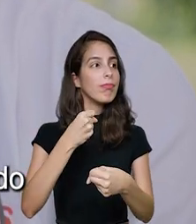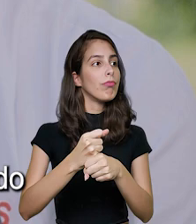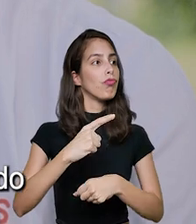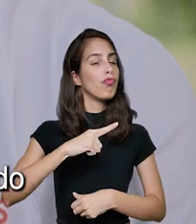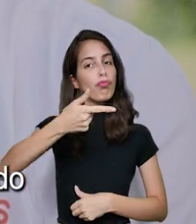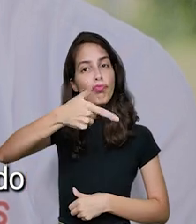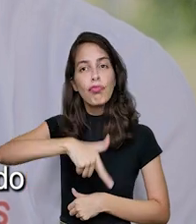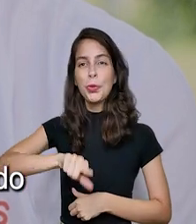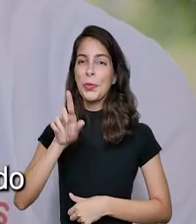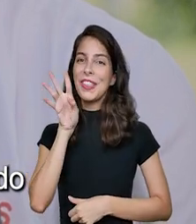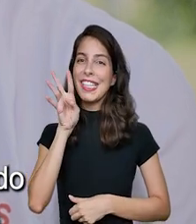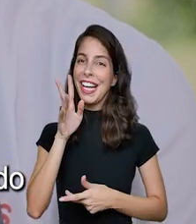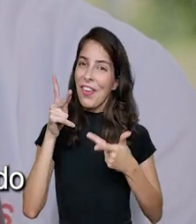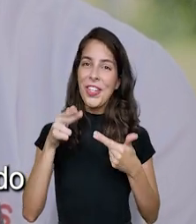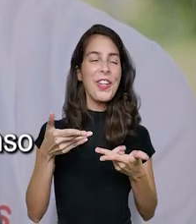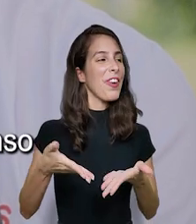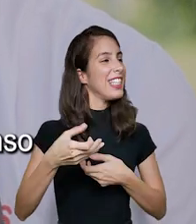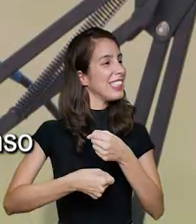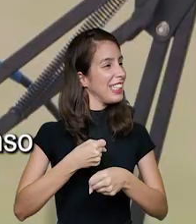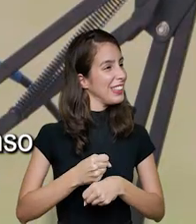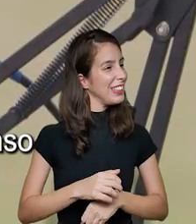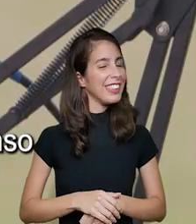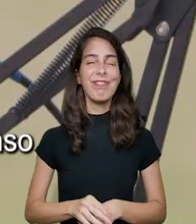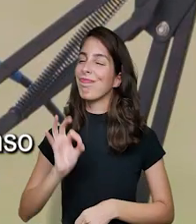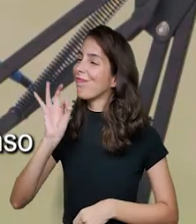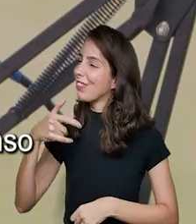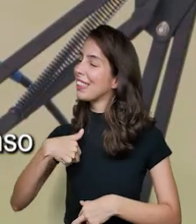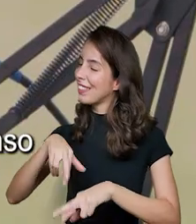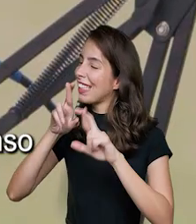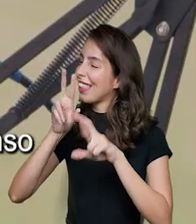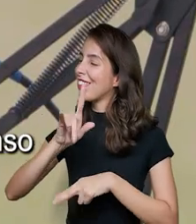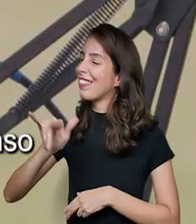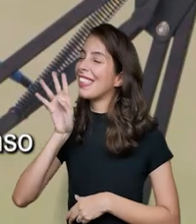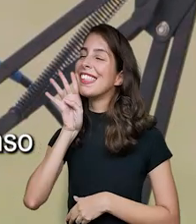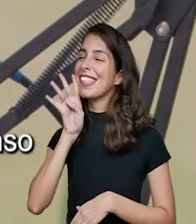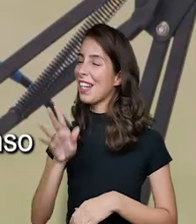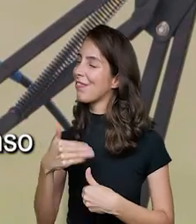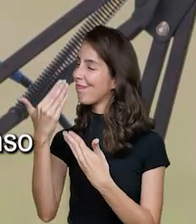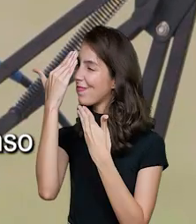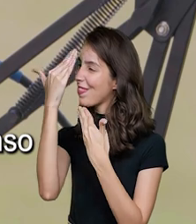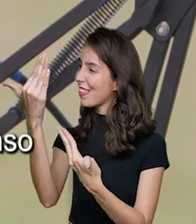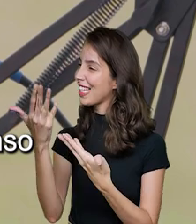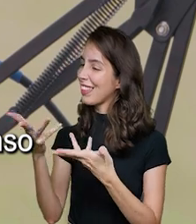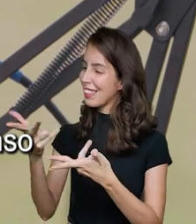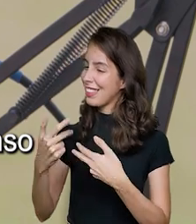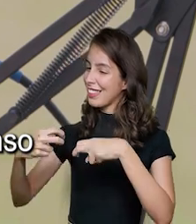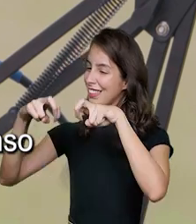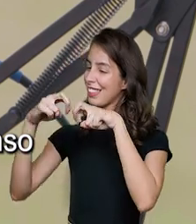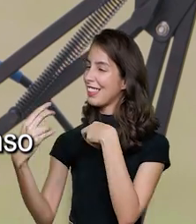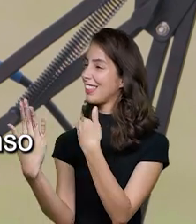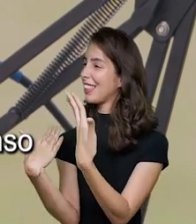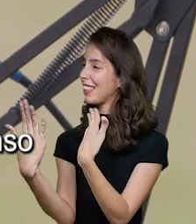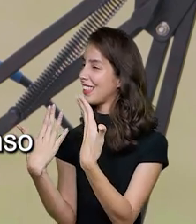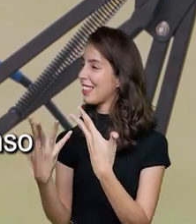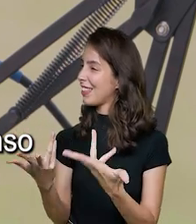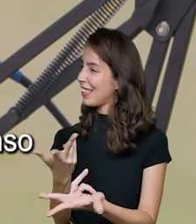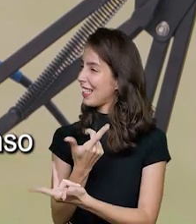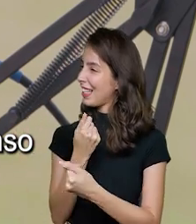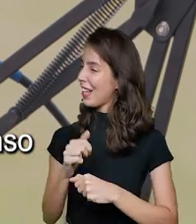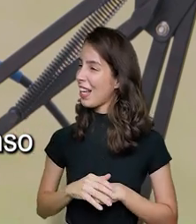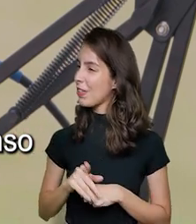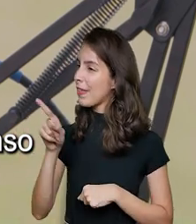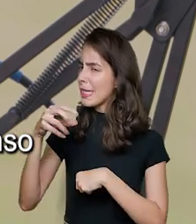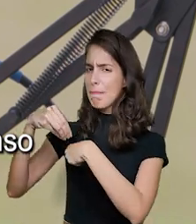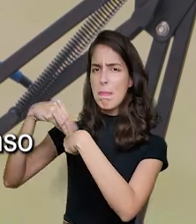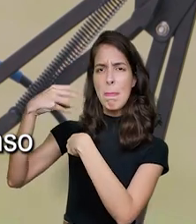clima tão legal qu nós estamos tendo aqui eu tenho certeza que sim Jed Obrigada imenso ah por ter